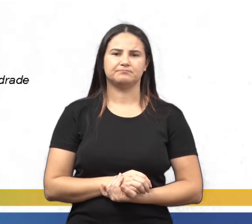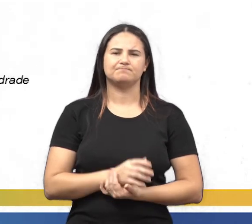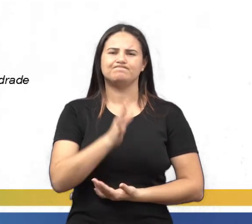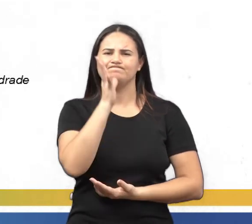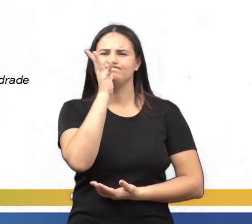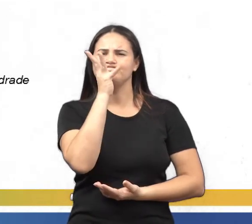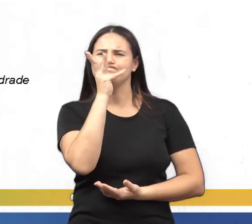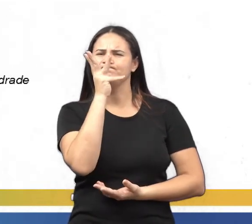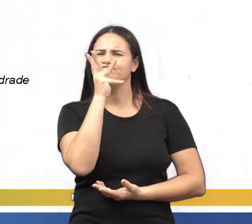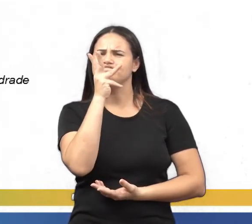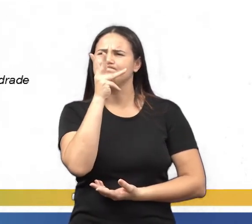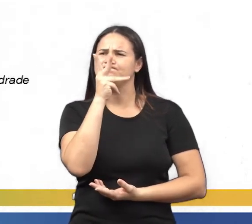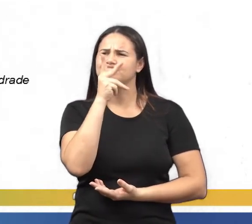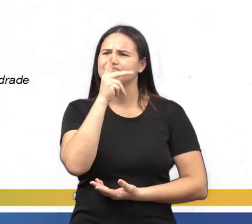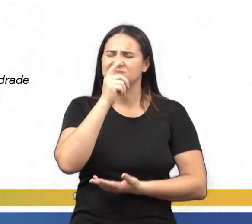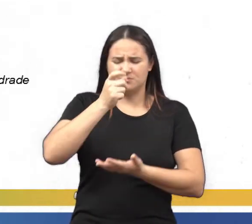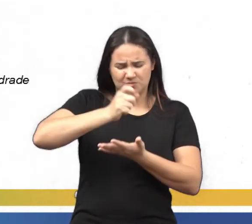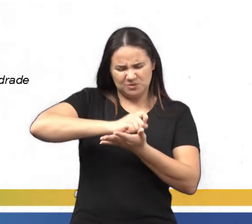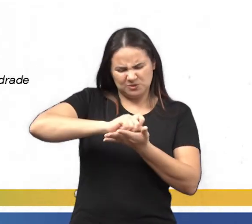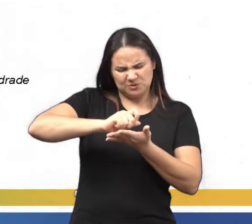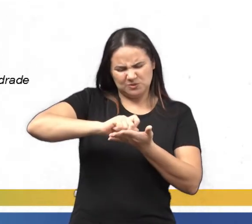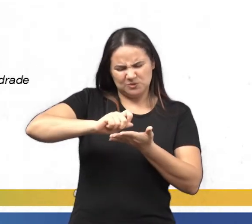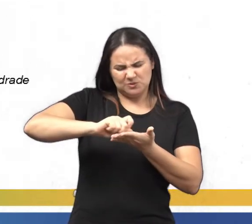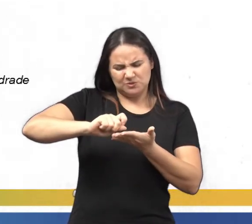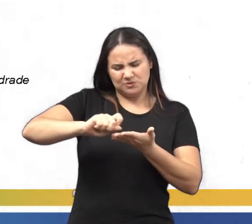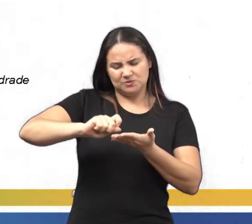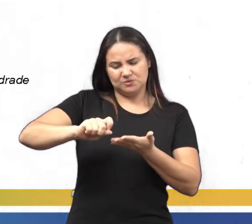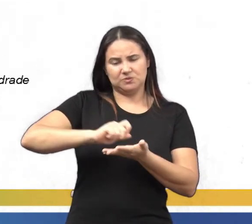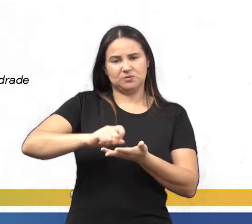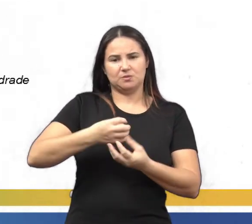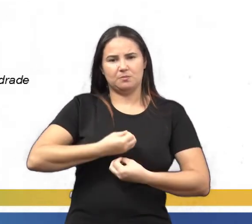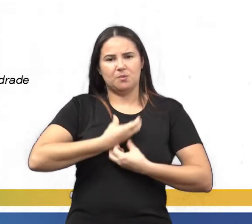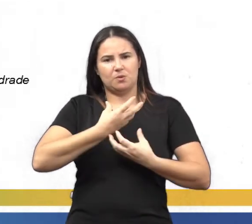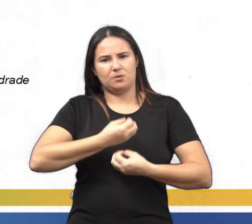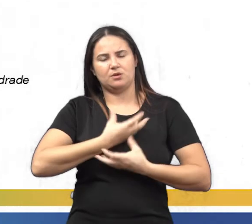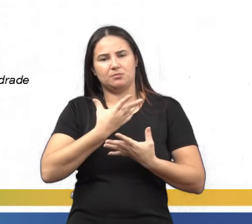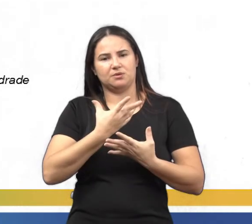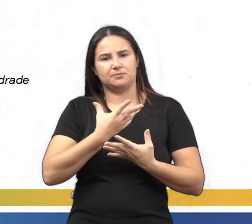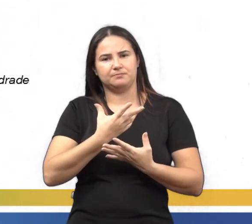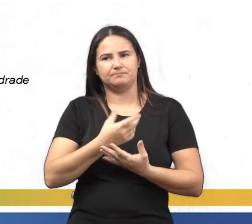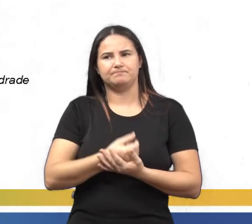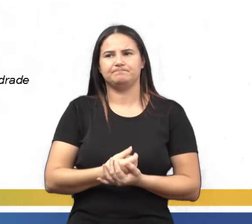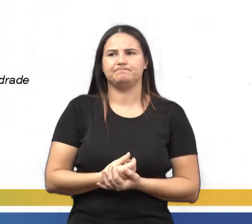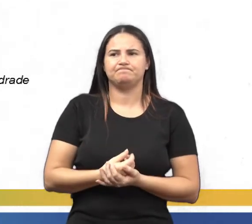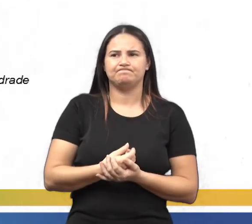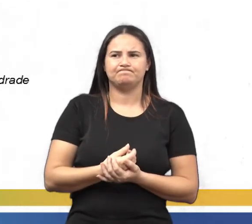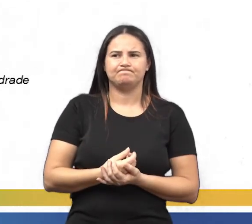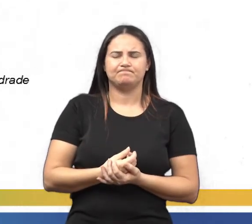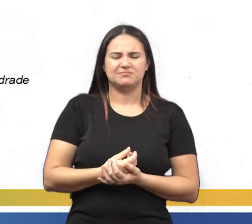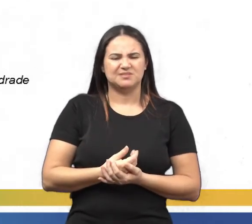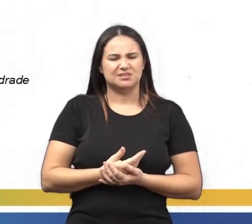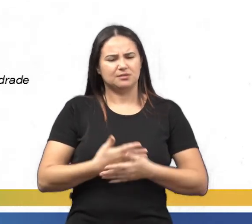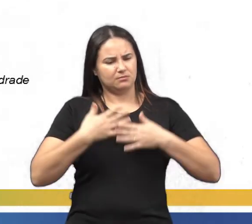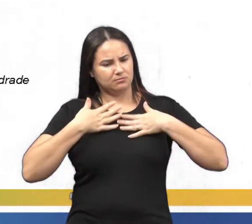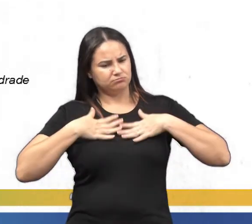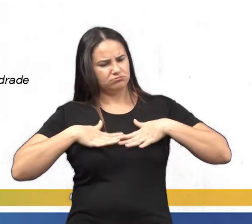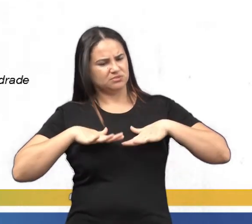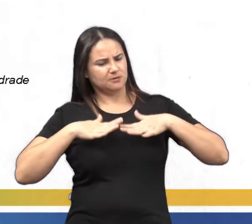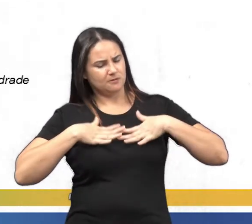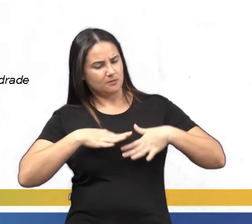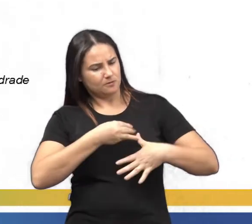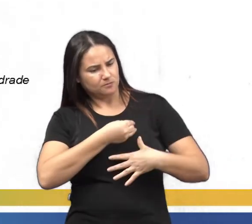um verso que a pena não quer escrever. No entanto, ele está cá dentro, inquieto,